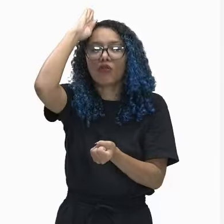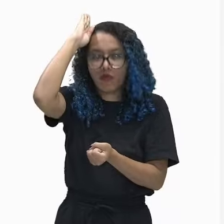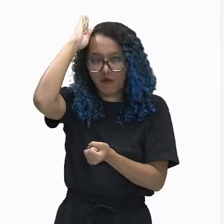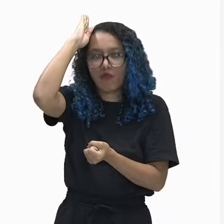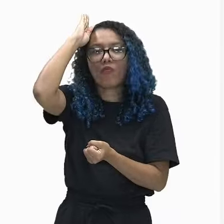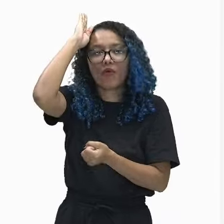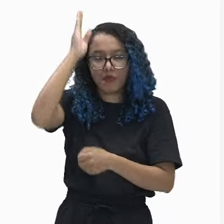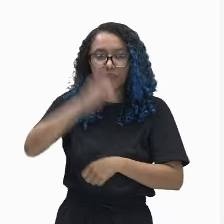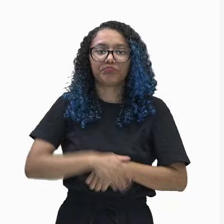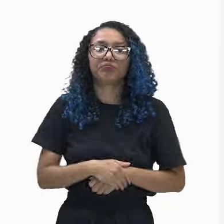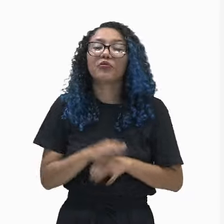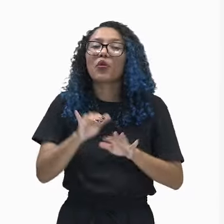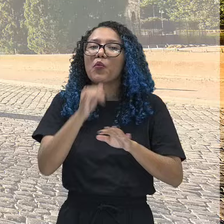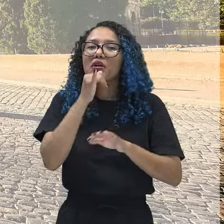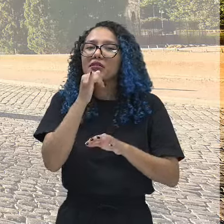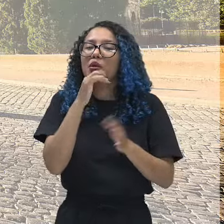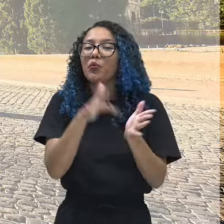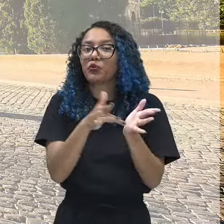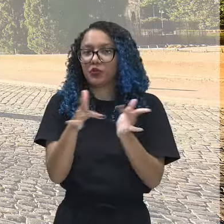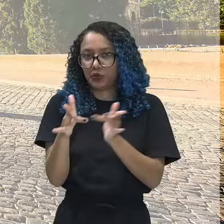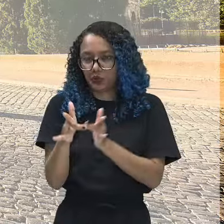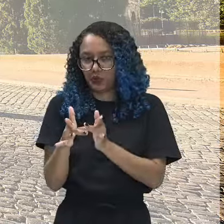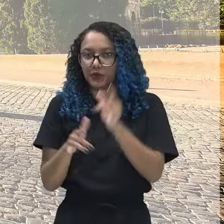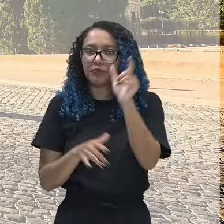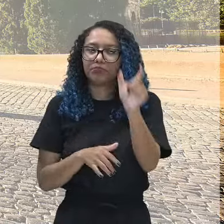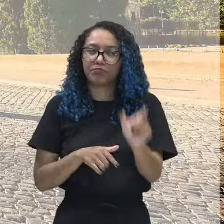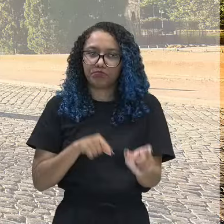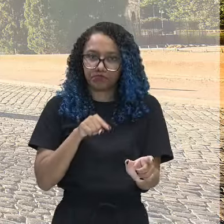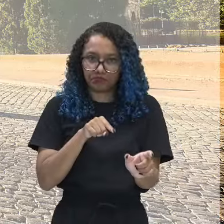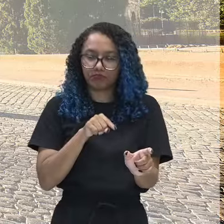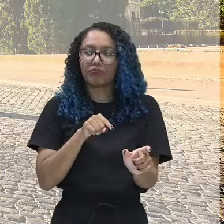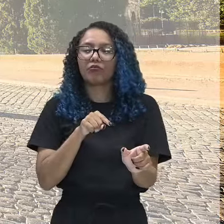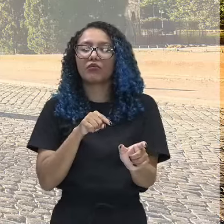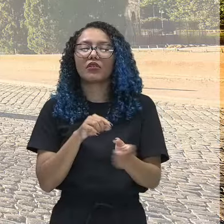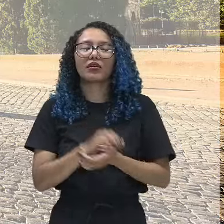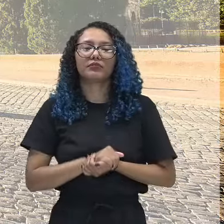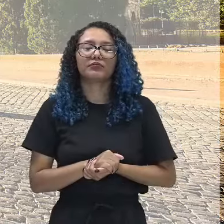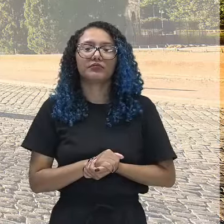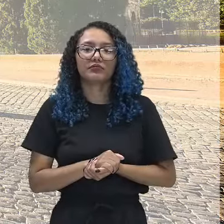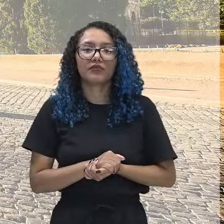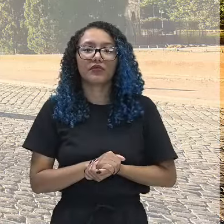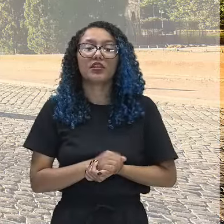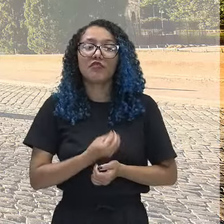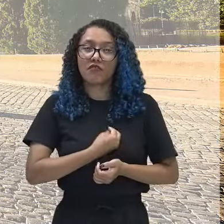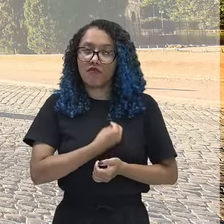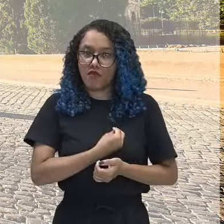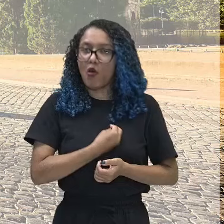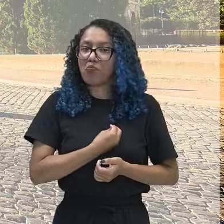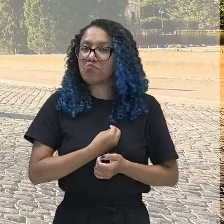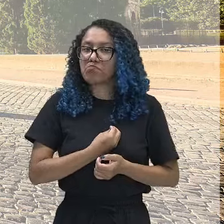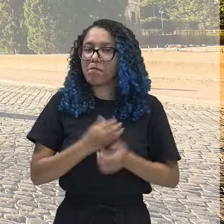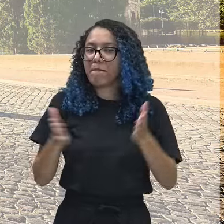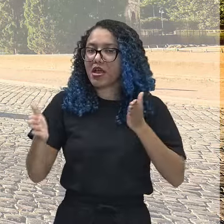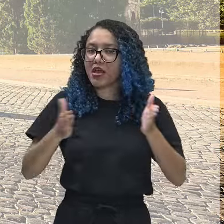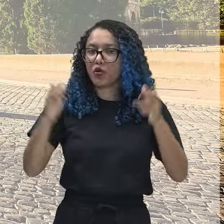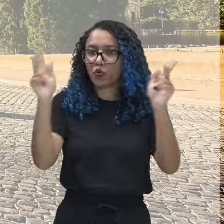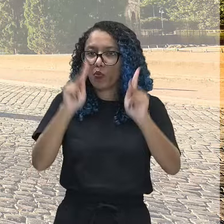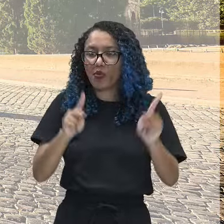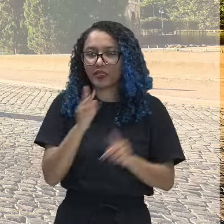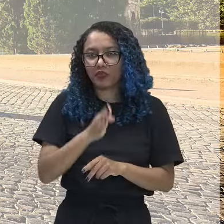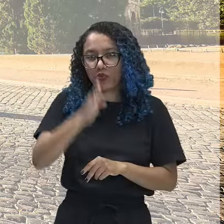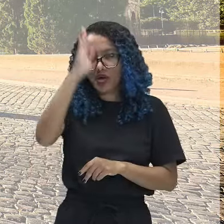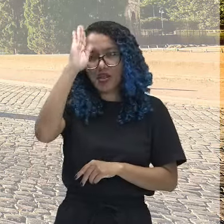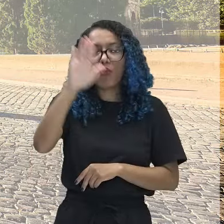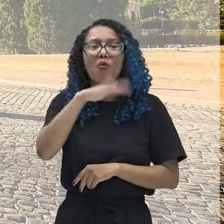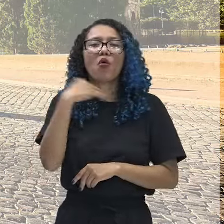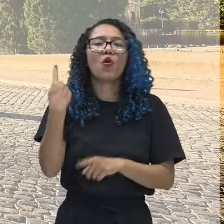o exemplo ali do Jesus Cristo, voltando para mim aqui. Jesus Cristo, que viveu ali na época da Pax Romana, ele foi morto